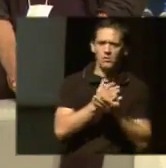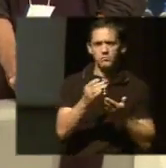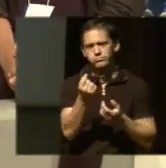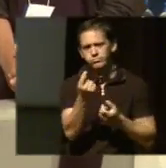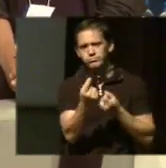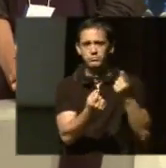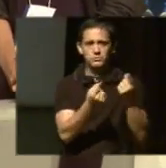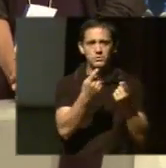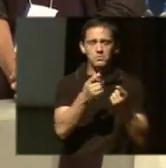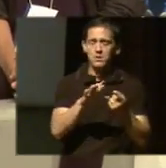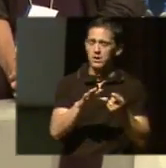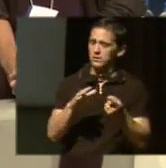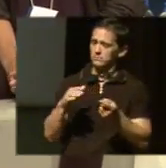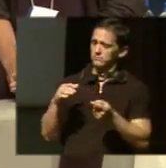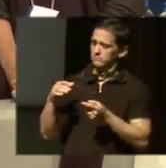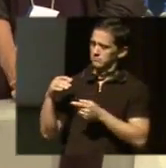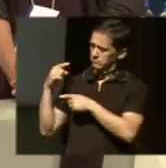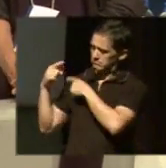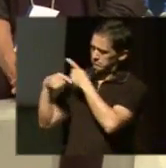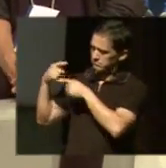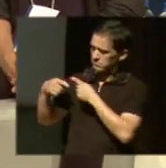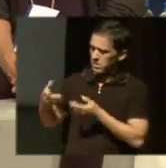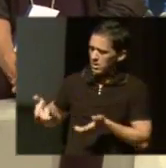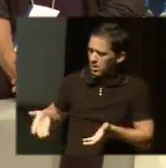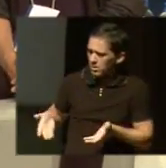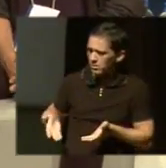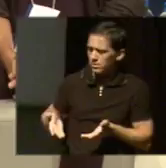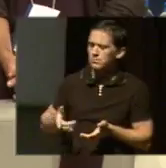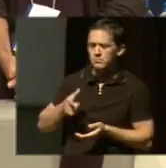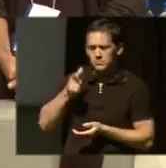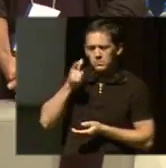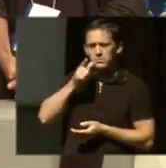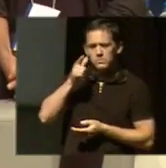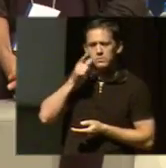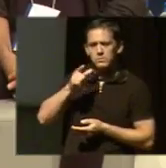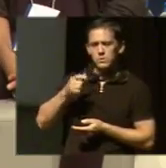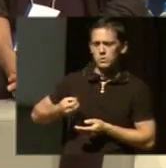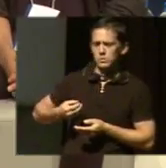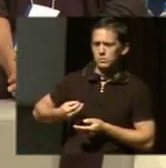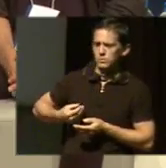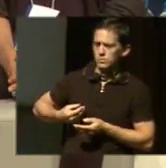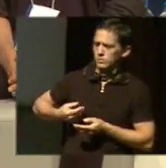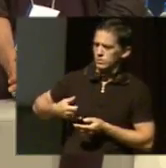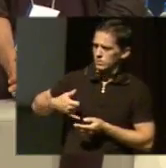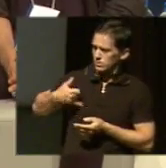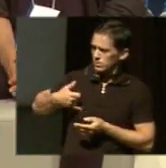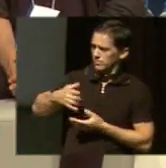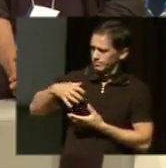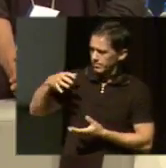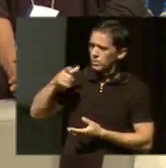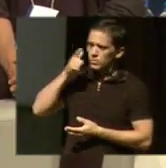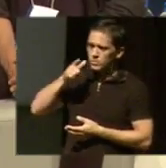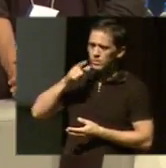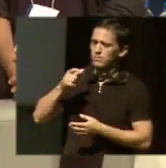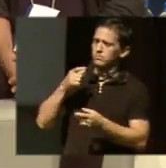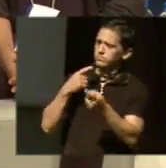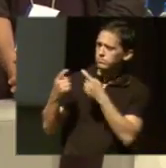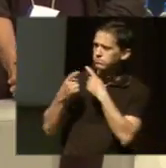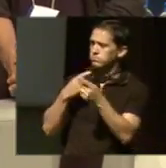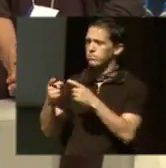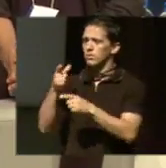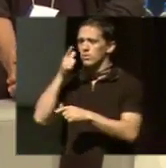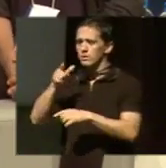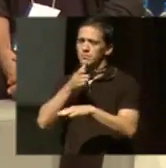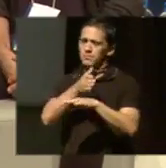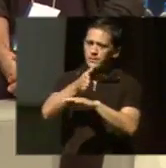não. Tu vê a maioria interagindo, podendo fazer o que antigamente os idosos não poderiam